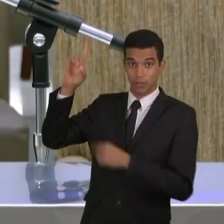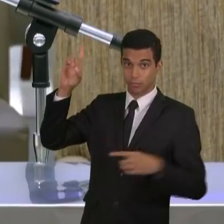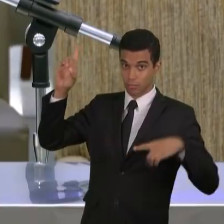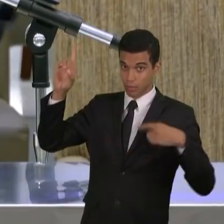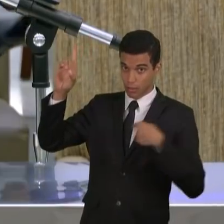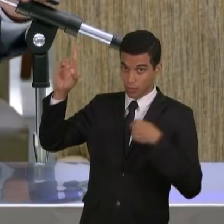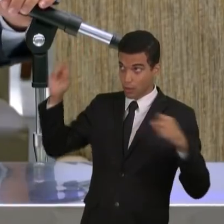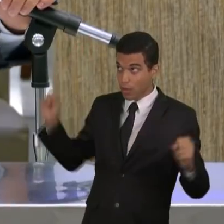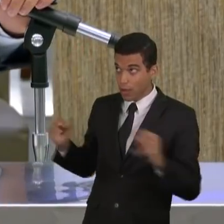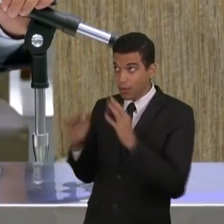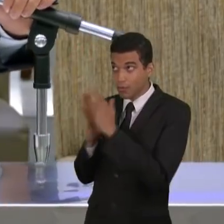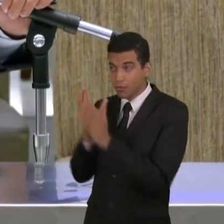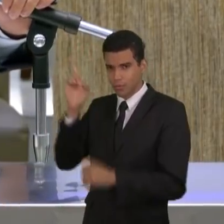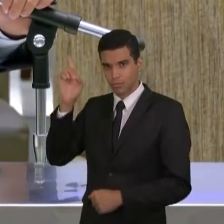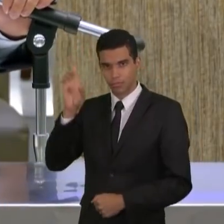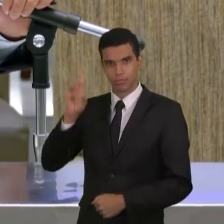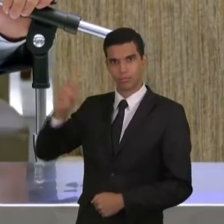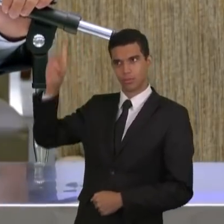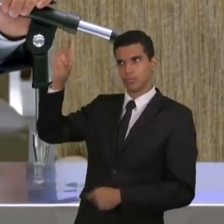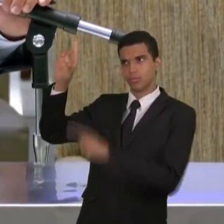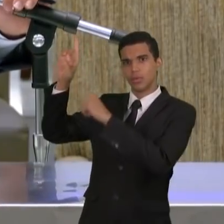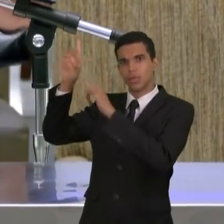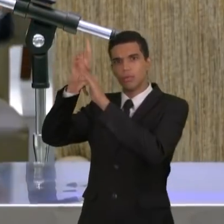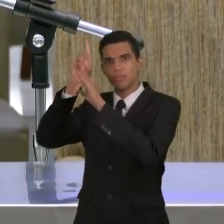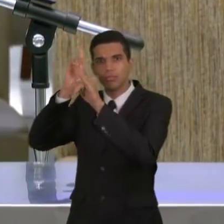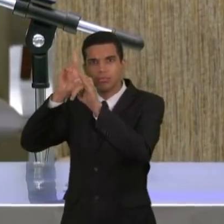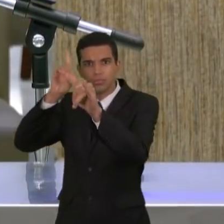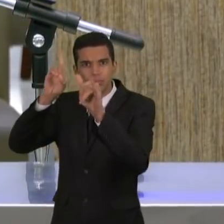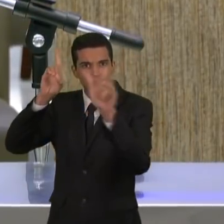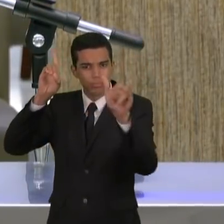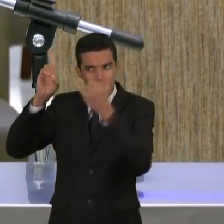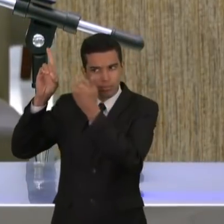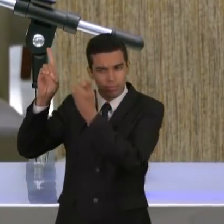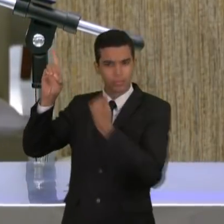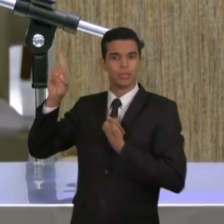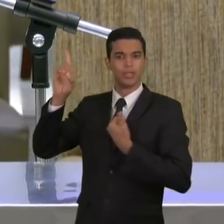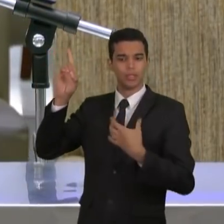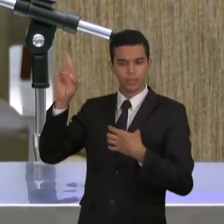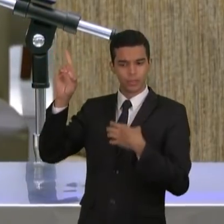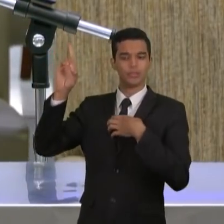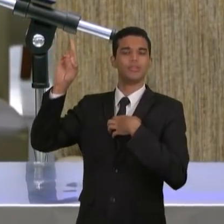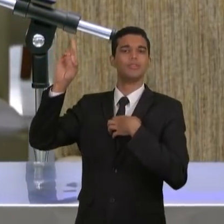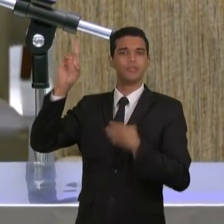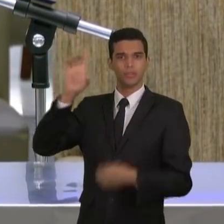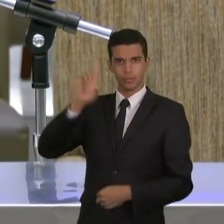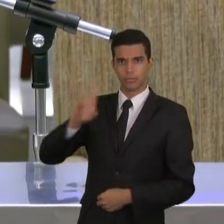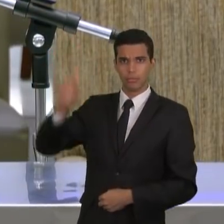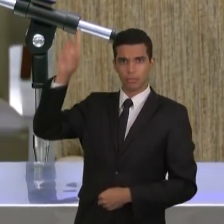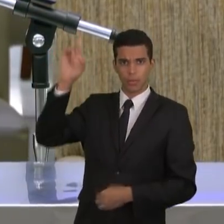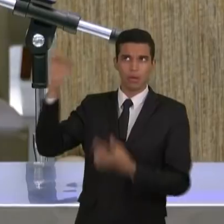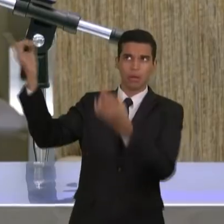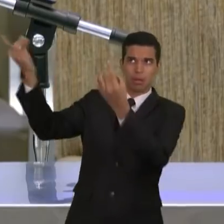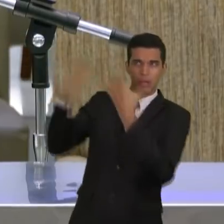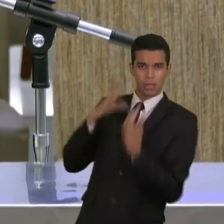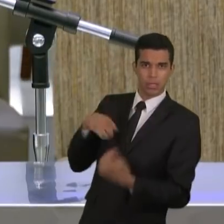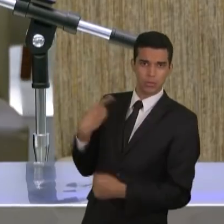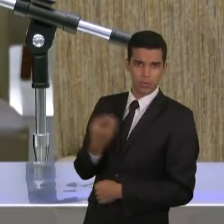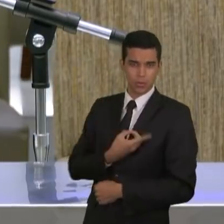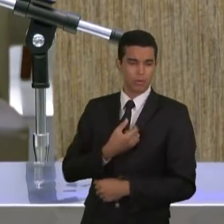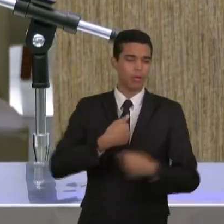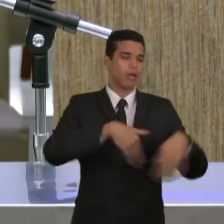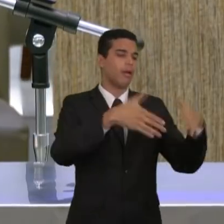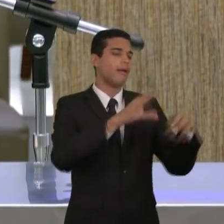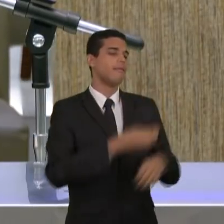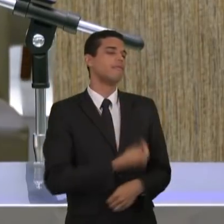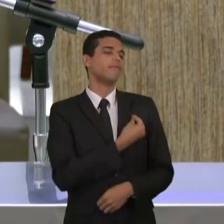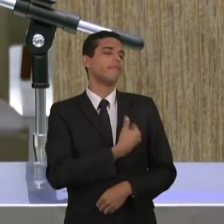é o Deus que fala aos nossos corações é o Deus que toca em nossos corações é um Deus de